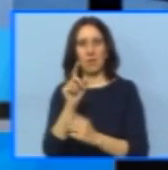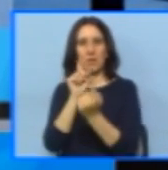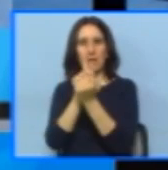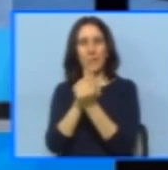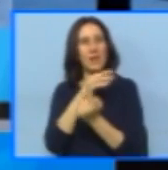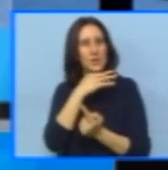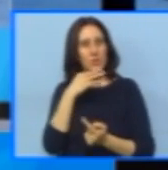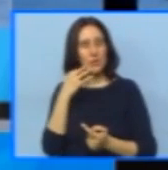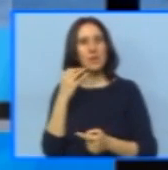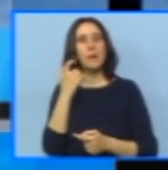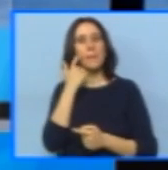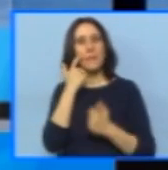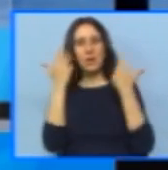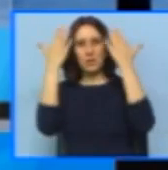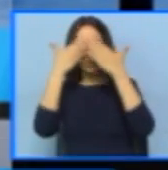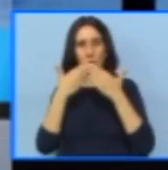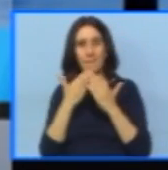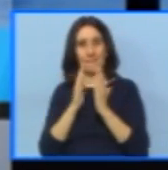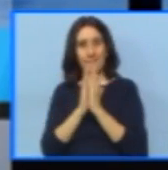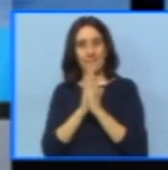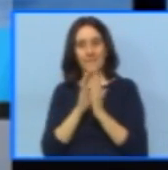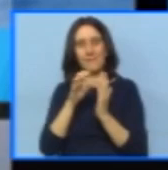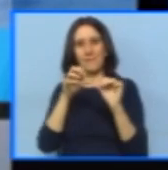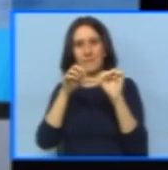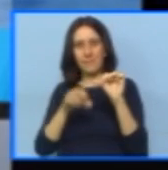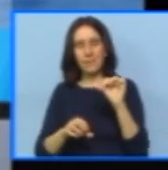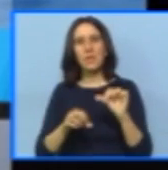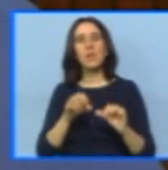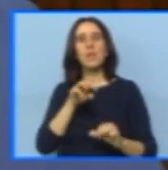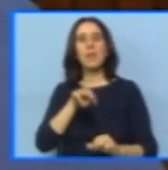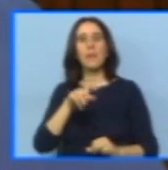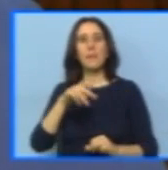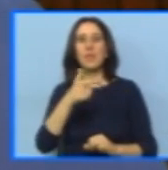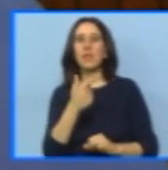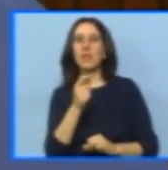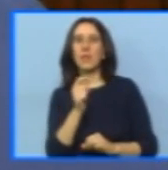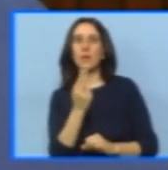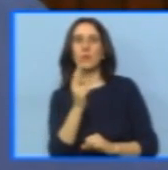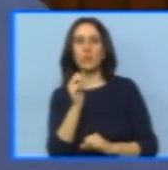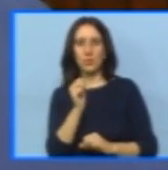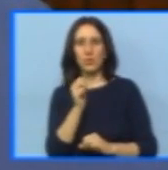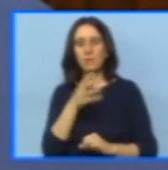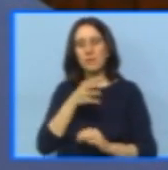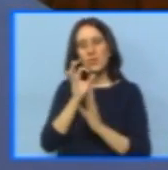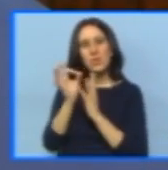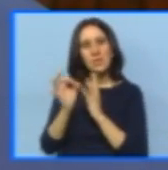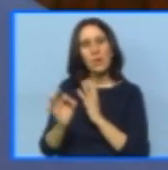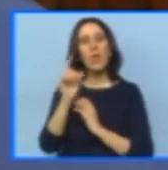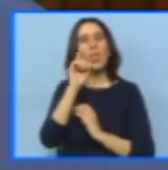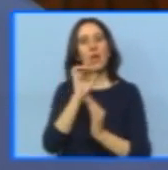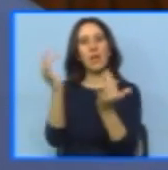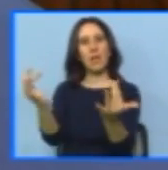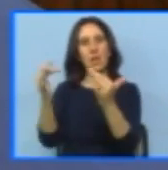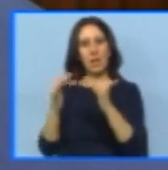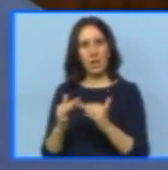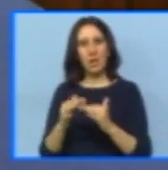Vigília Pascal, nós ouvimos a descrição de Mateus, das mulheres que chegam ao túmulo, e diz Mateus